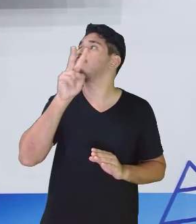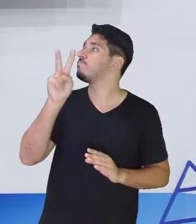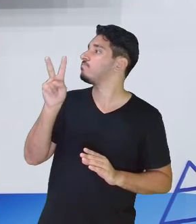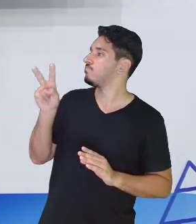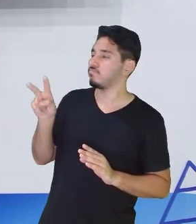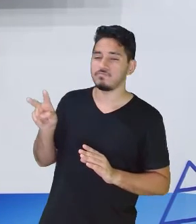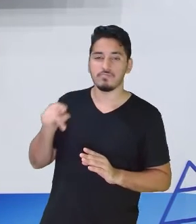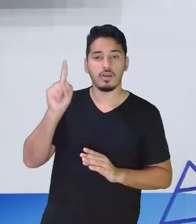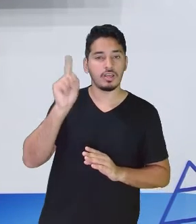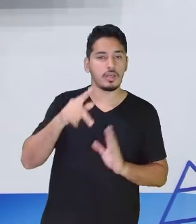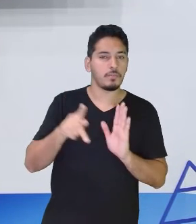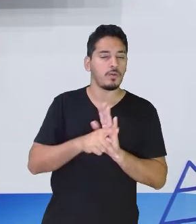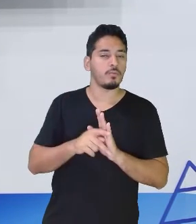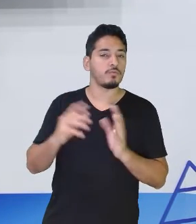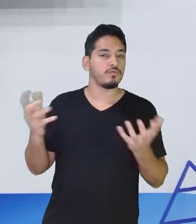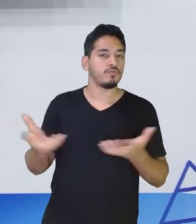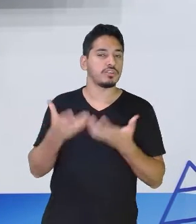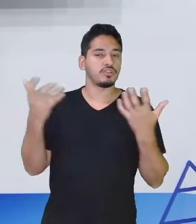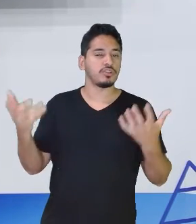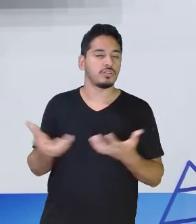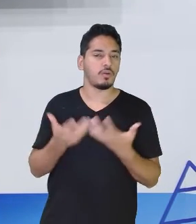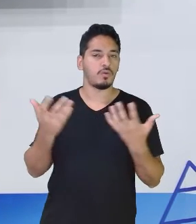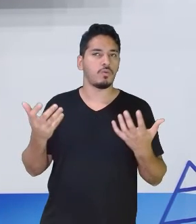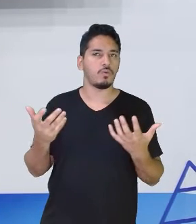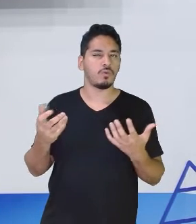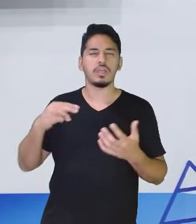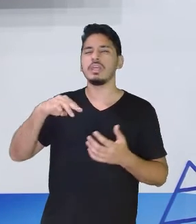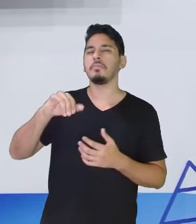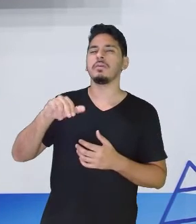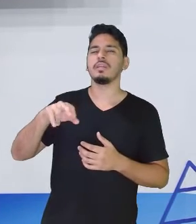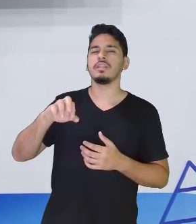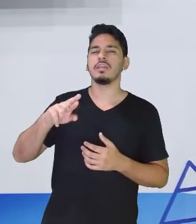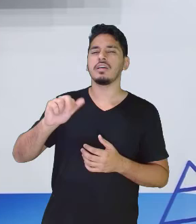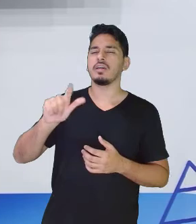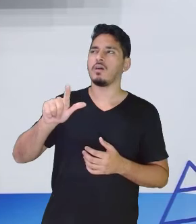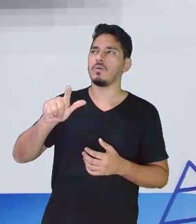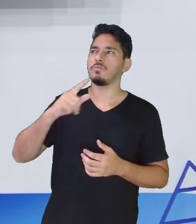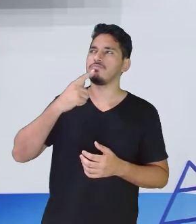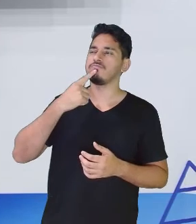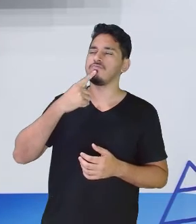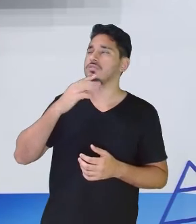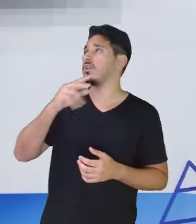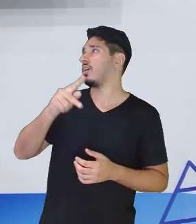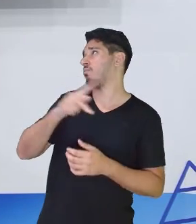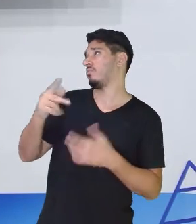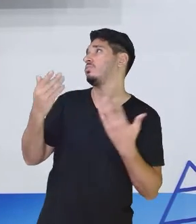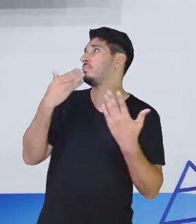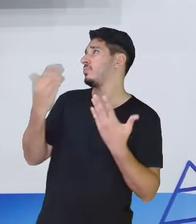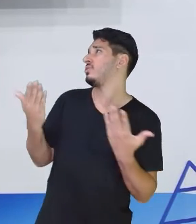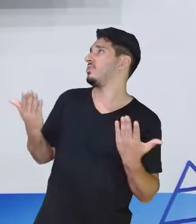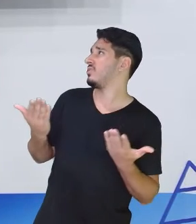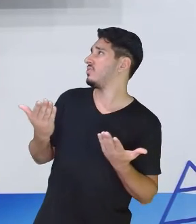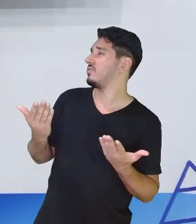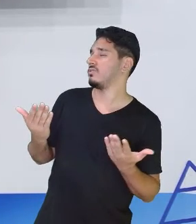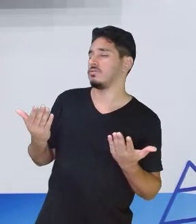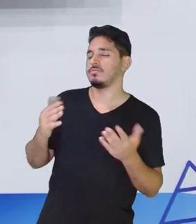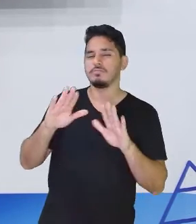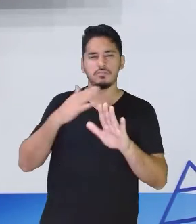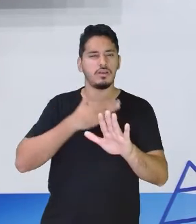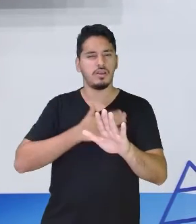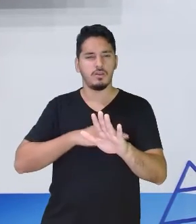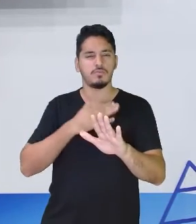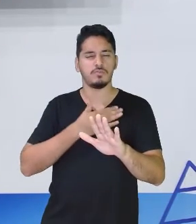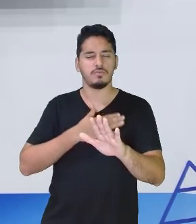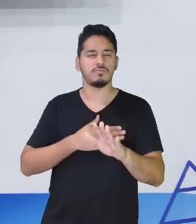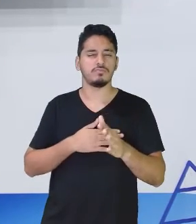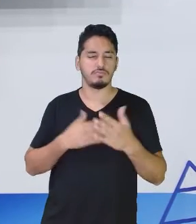origem vegetal e mineral? Ah, professora, a senhora está pedindo muita coisa. Então, tá bem.